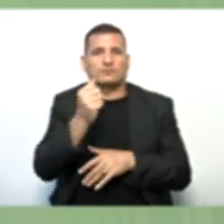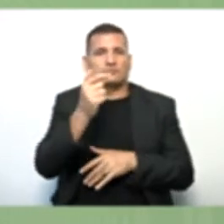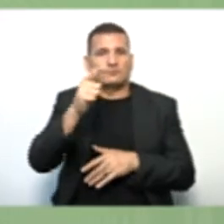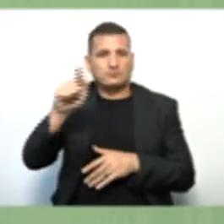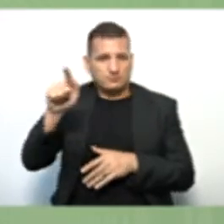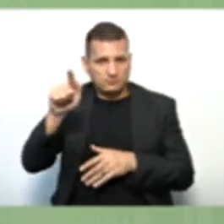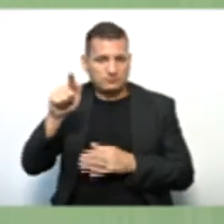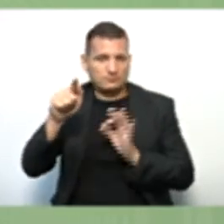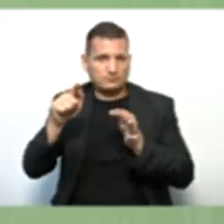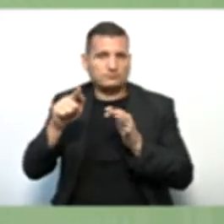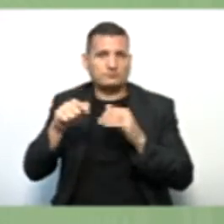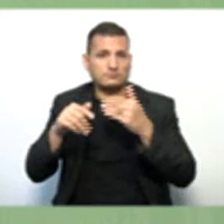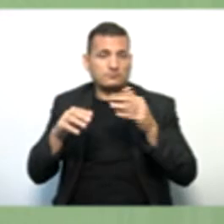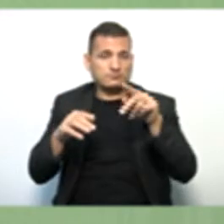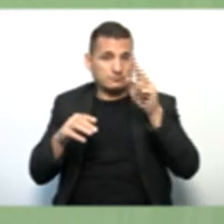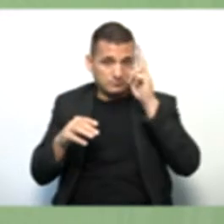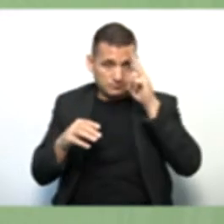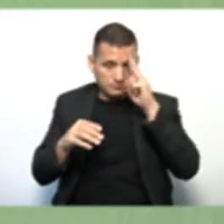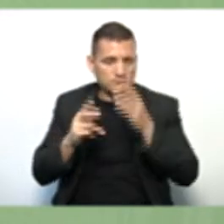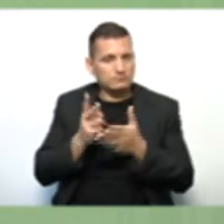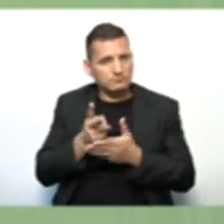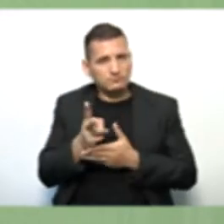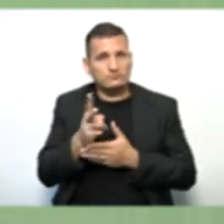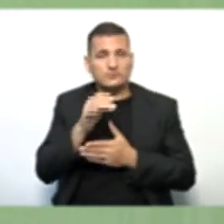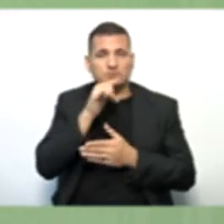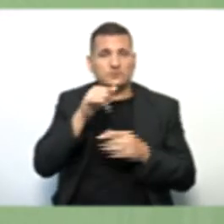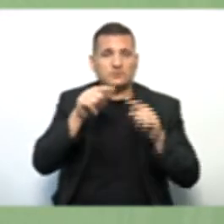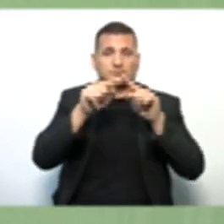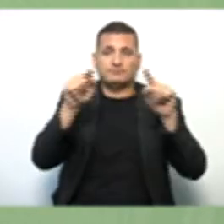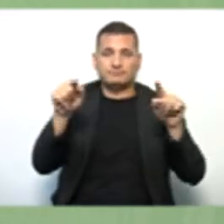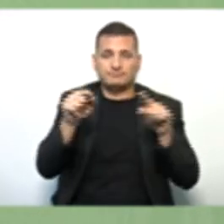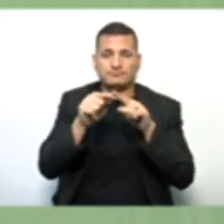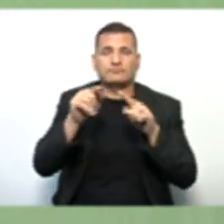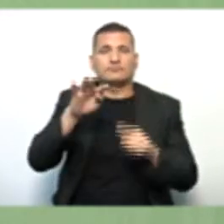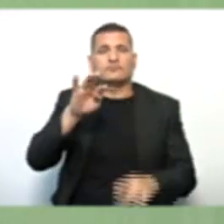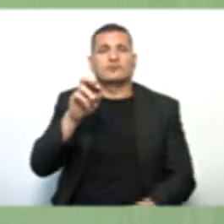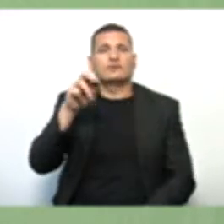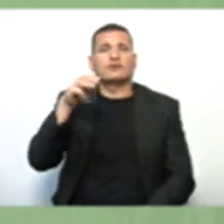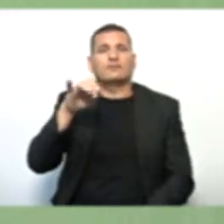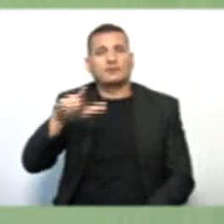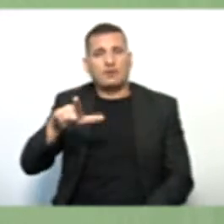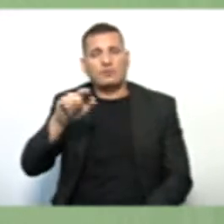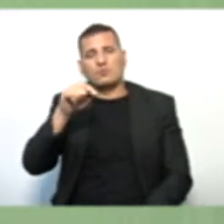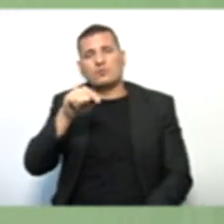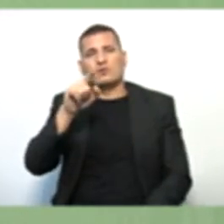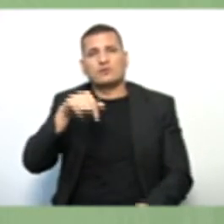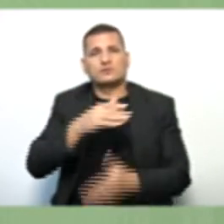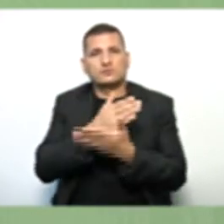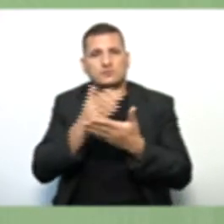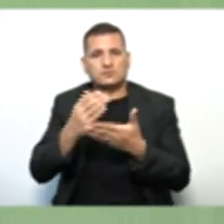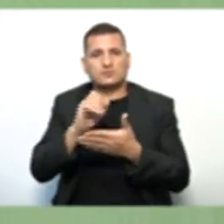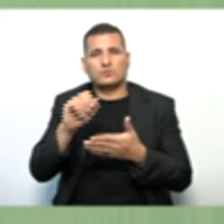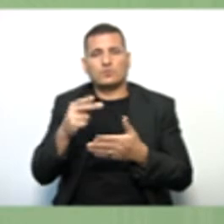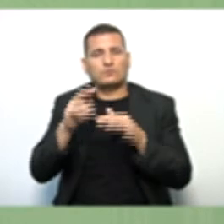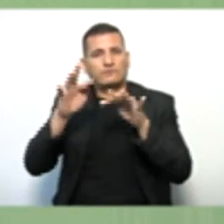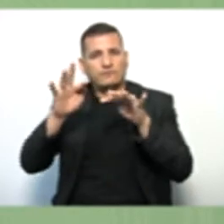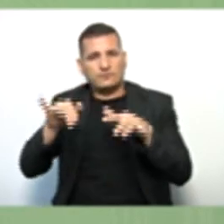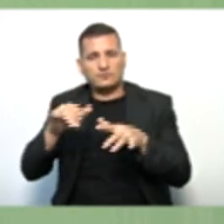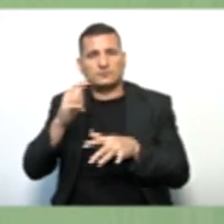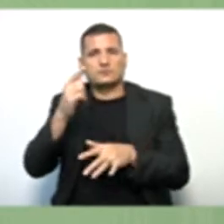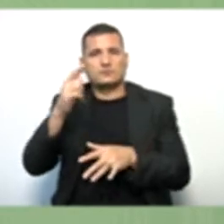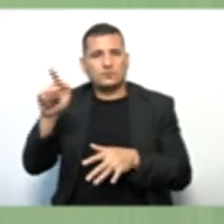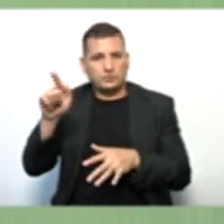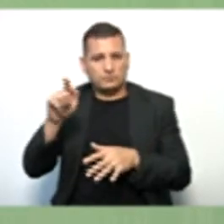Tá? Então, lembre toda vez. Quando a gente falar desse símbolo terminal, a gente vai falar que está iniciando e terminando o algoritmo. Beleza?